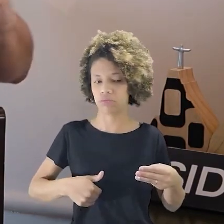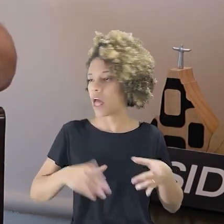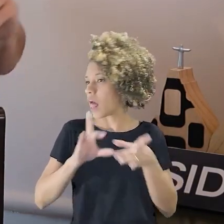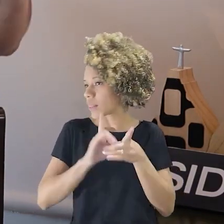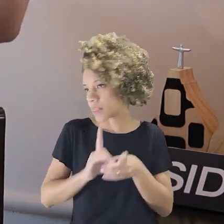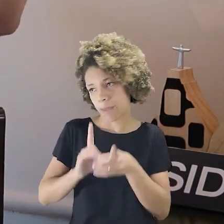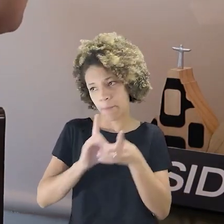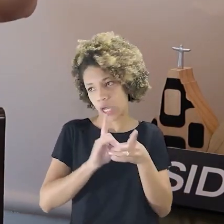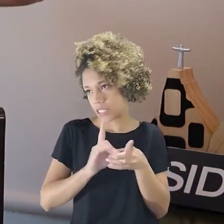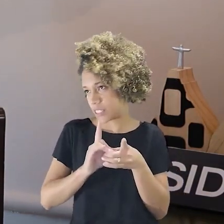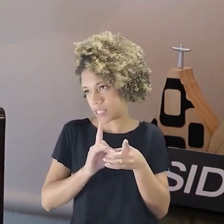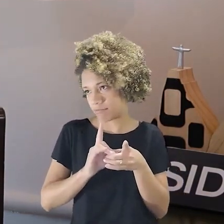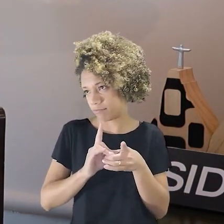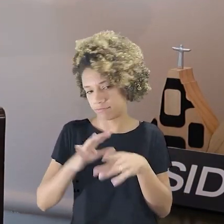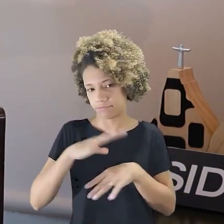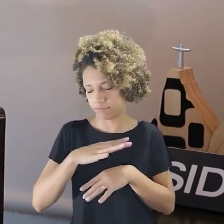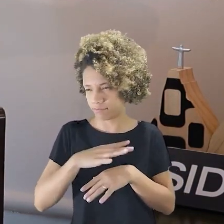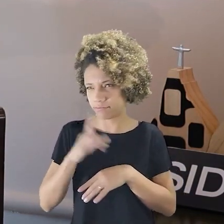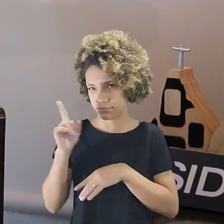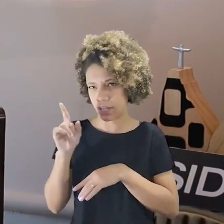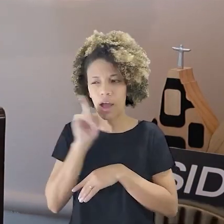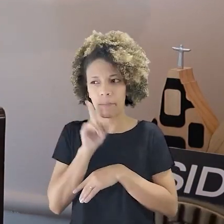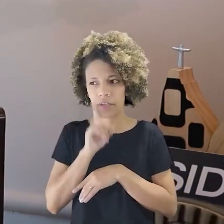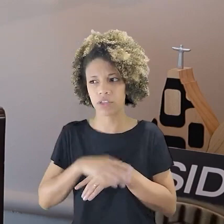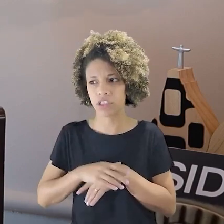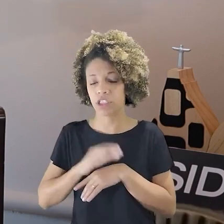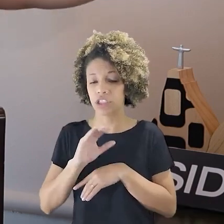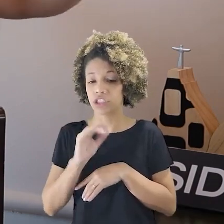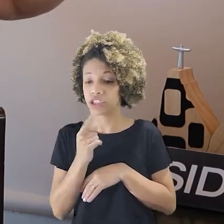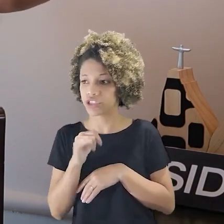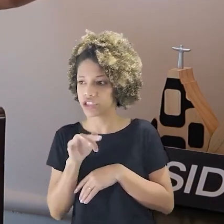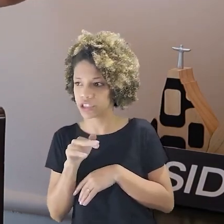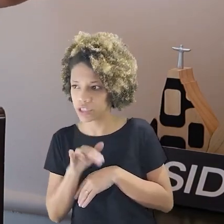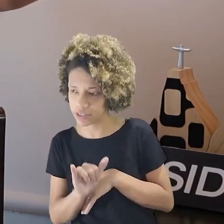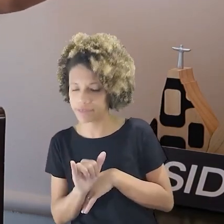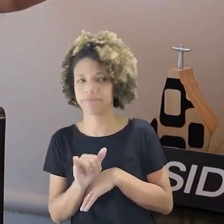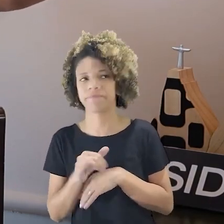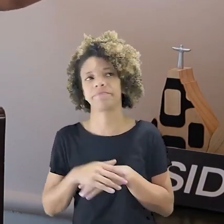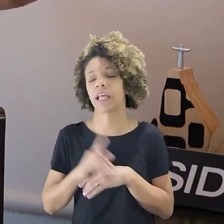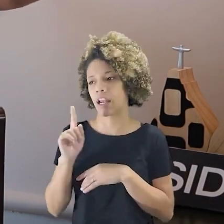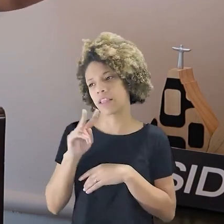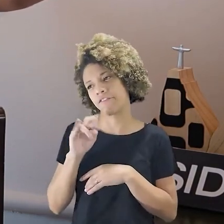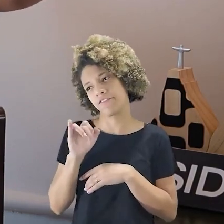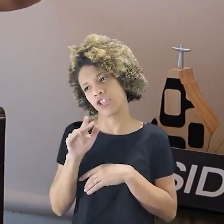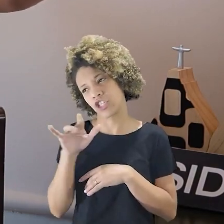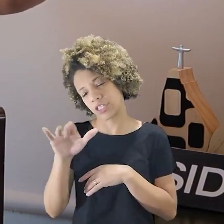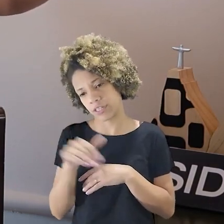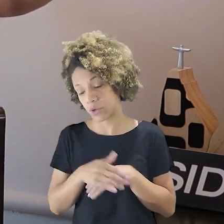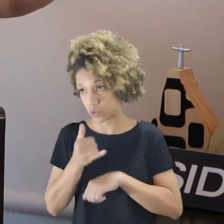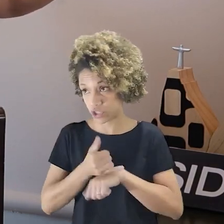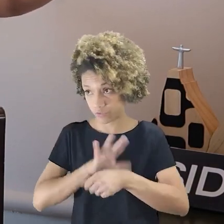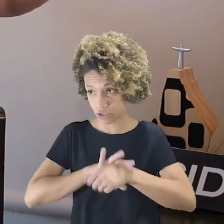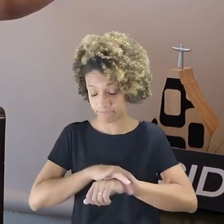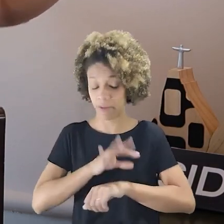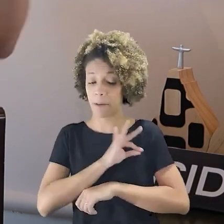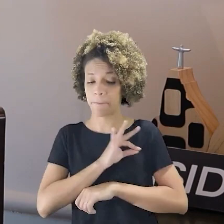mundo. Eu tive numa cidade americana chamada Chantilly. E o chefe de Chantilly, na Virgínia. O chefe de polícia